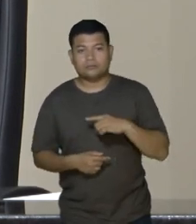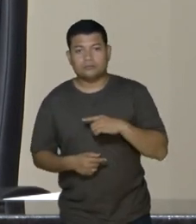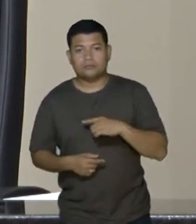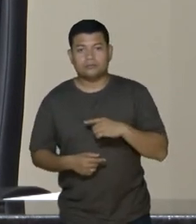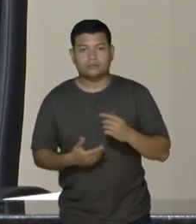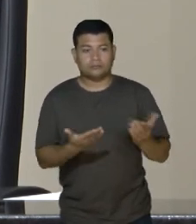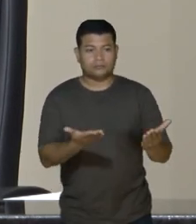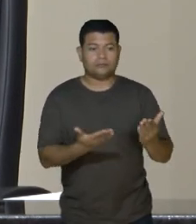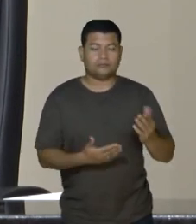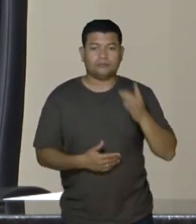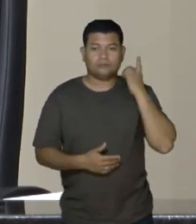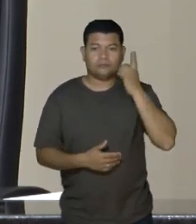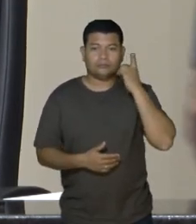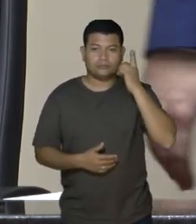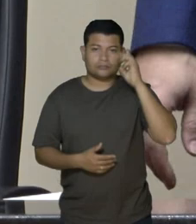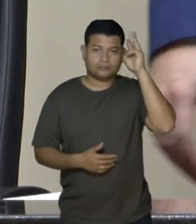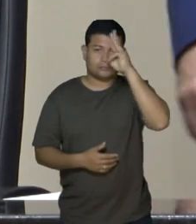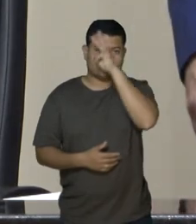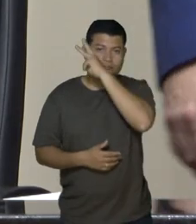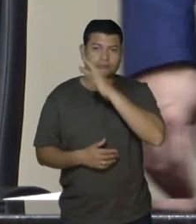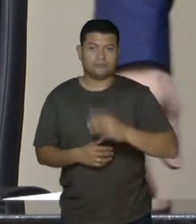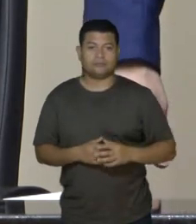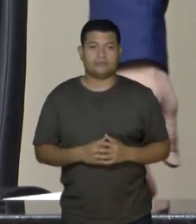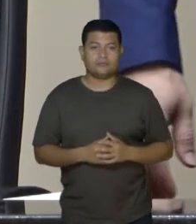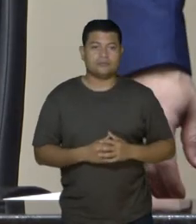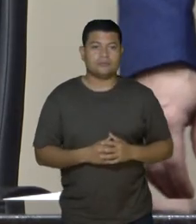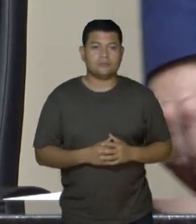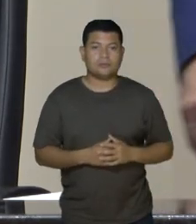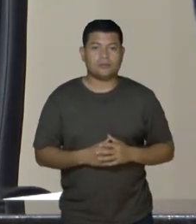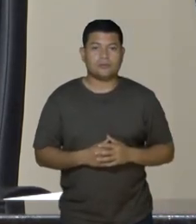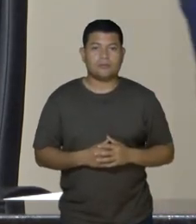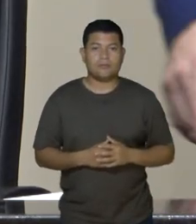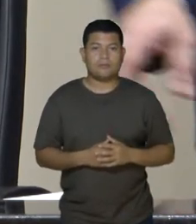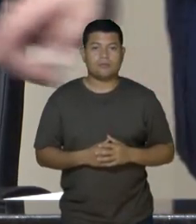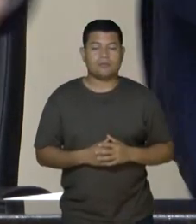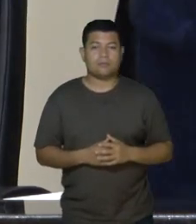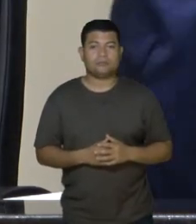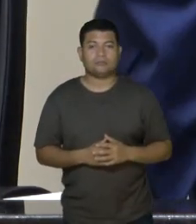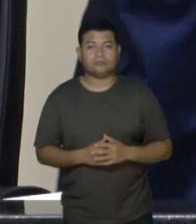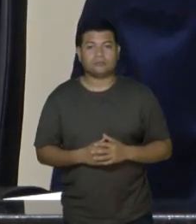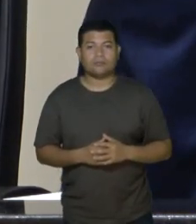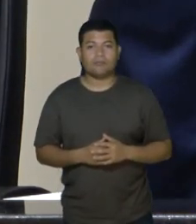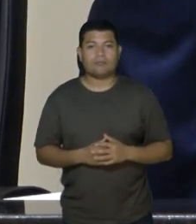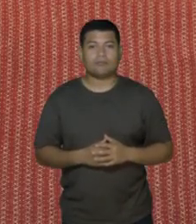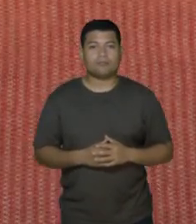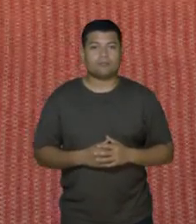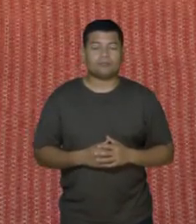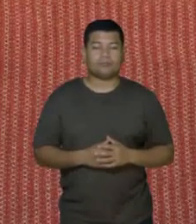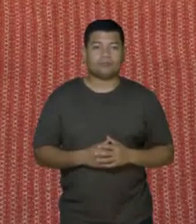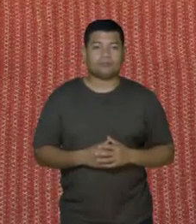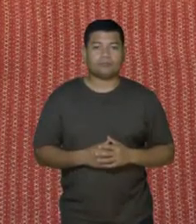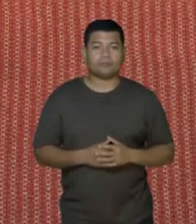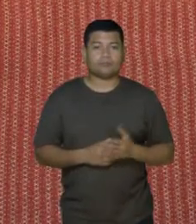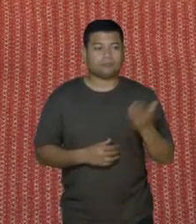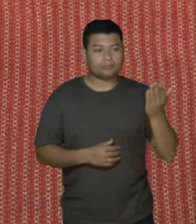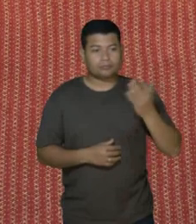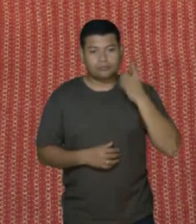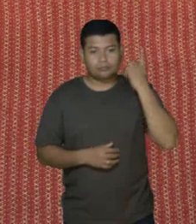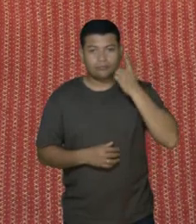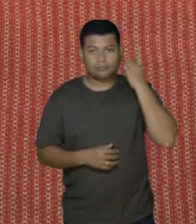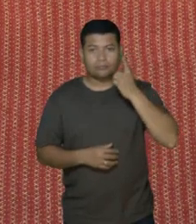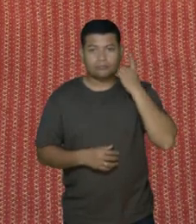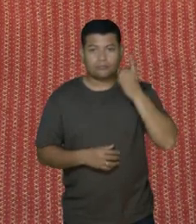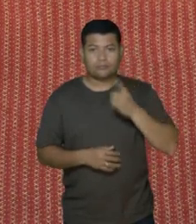deputado Volney Weber, Vossa Excelência. O deputado Volney, que é o autor,